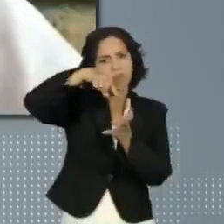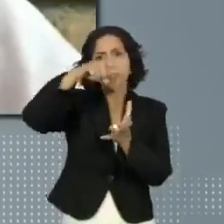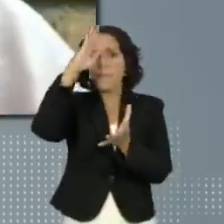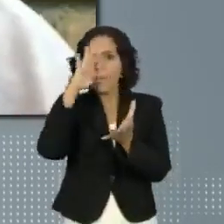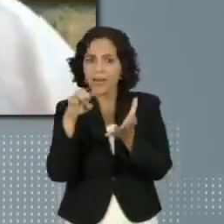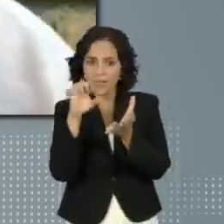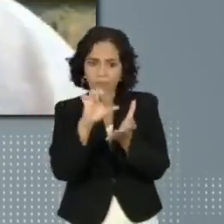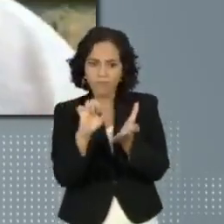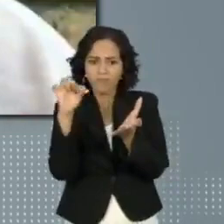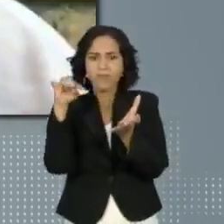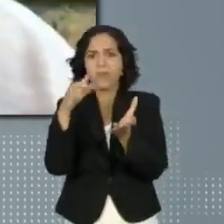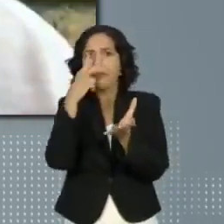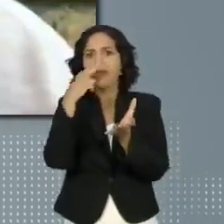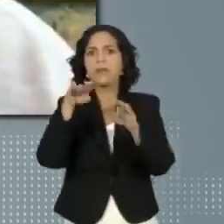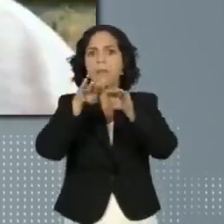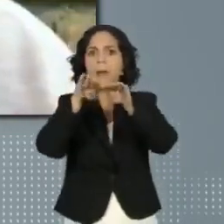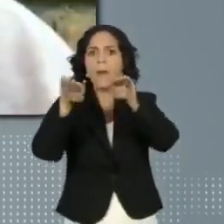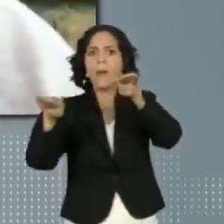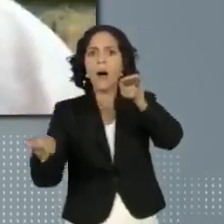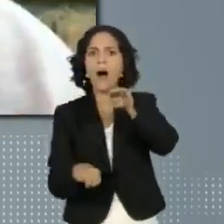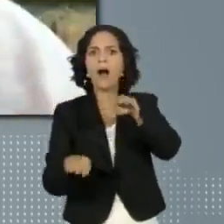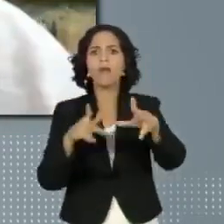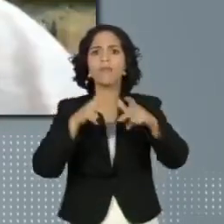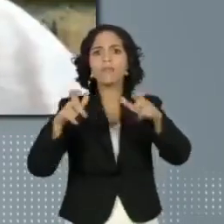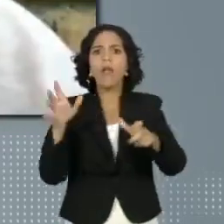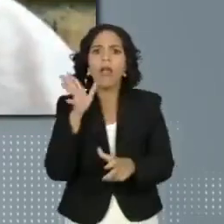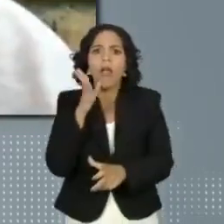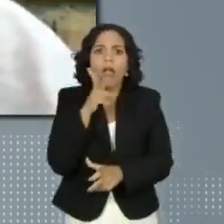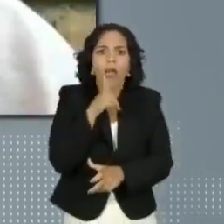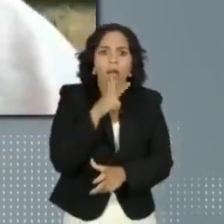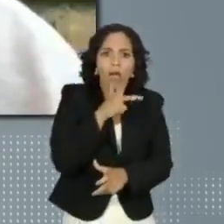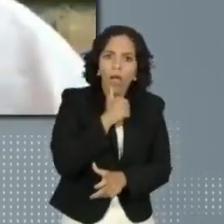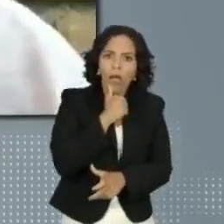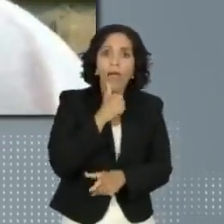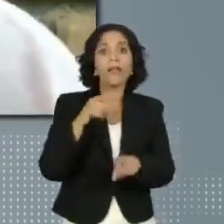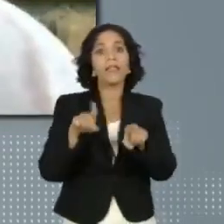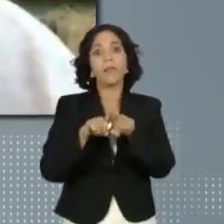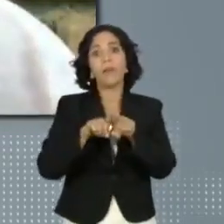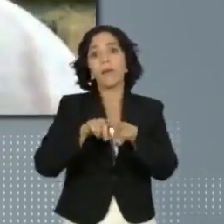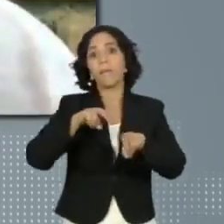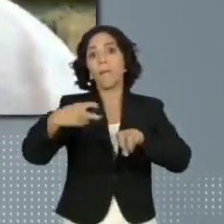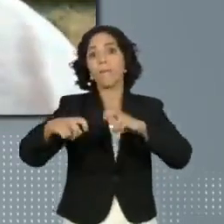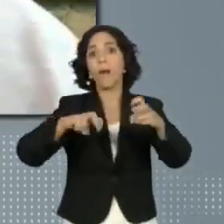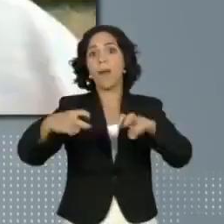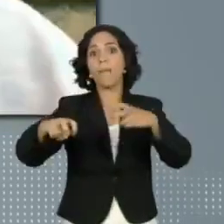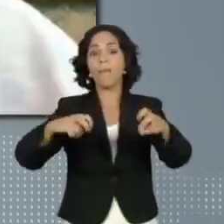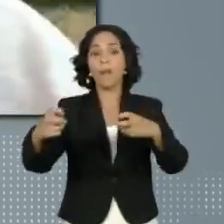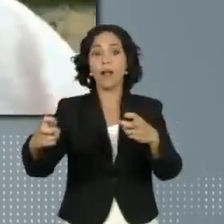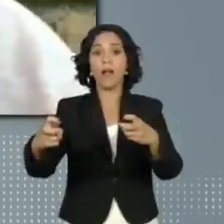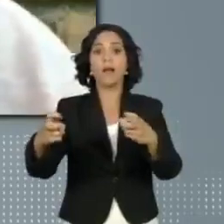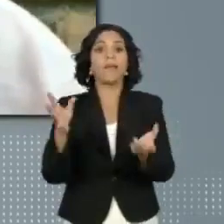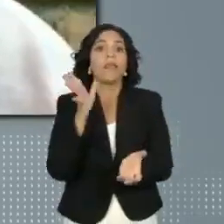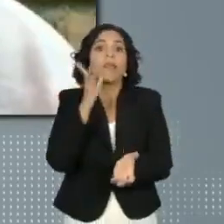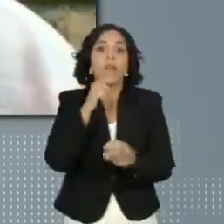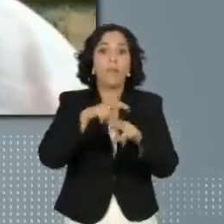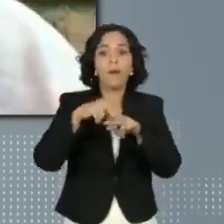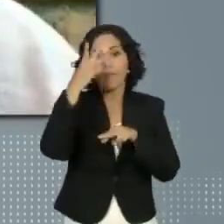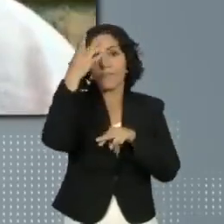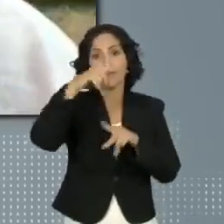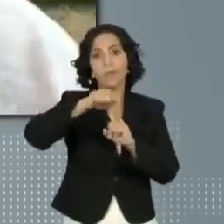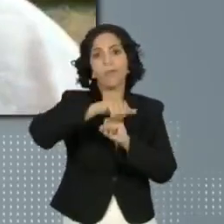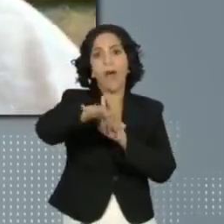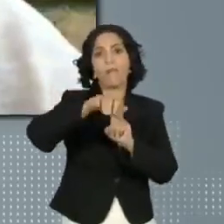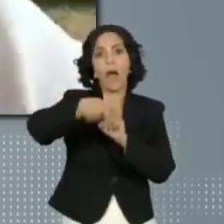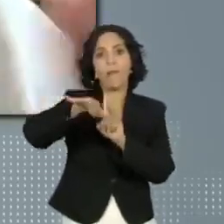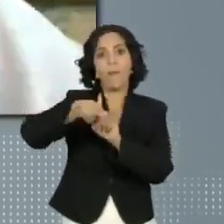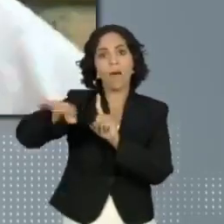colocados no processo de vacinação, entre os últimos colocados no número de letalidade proporcional, no número de contagiados,